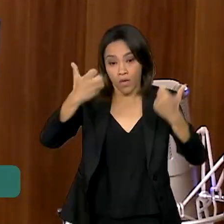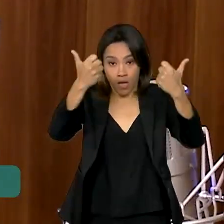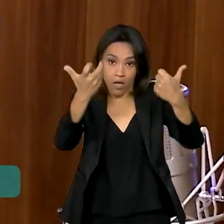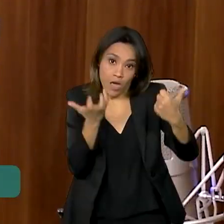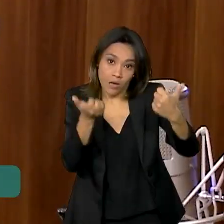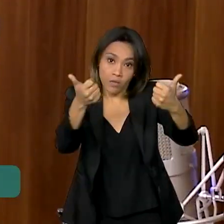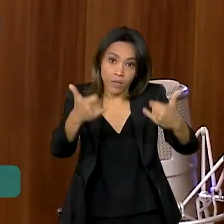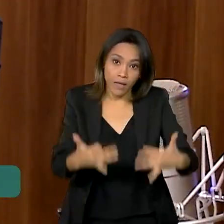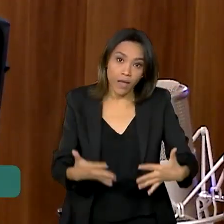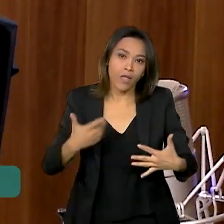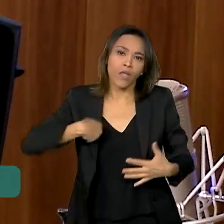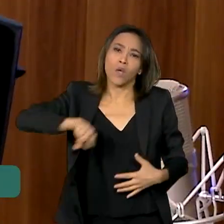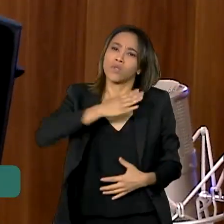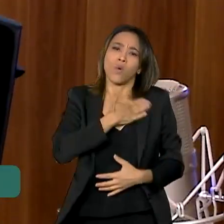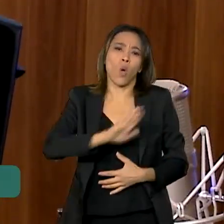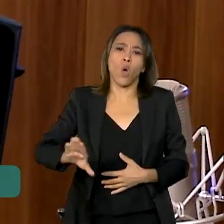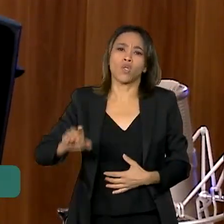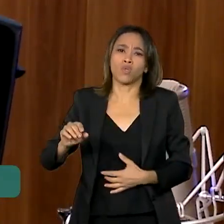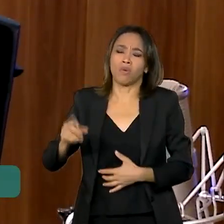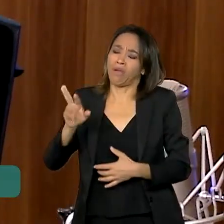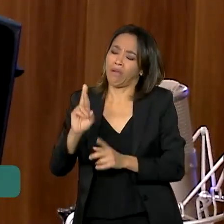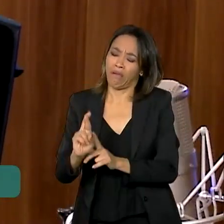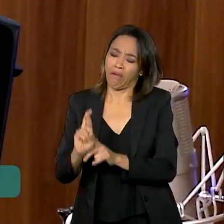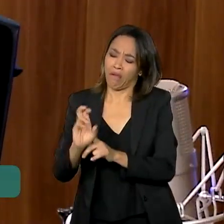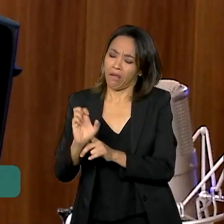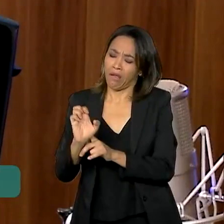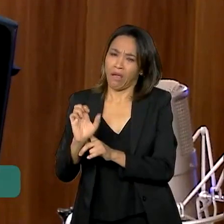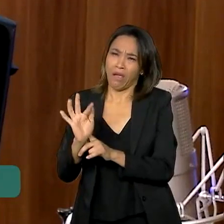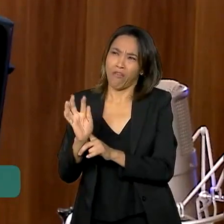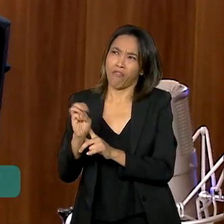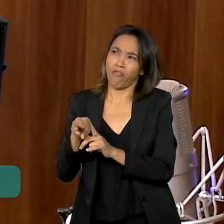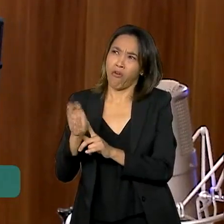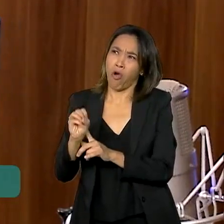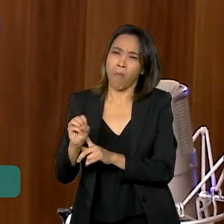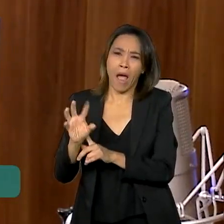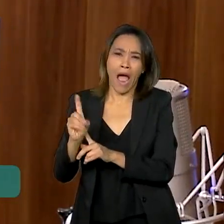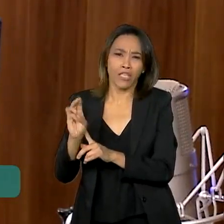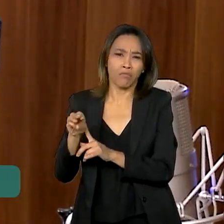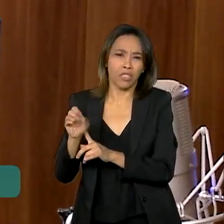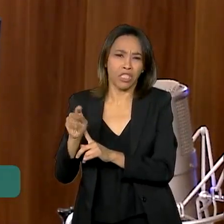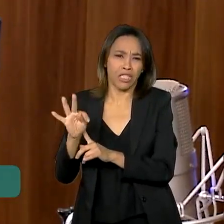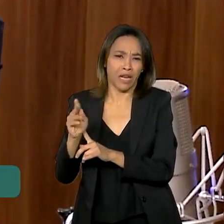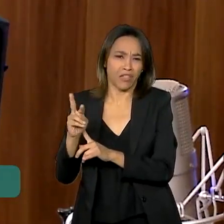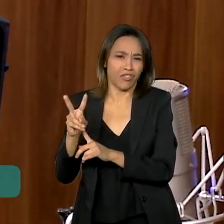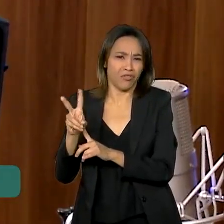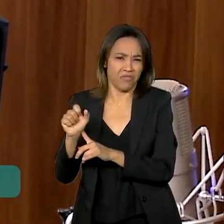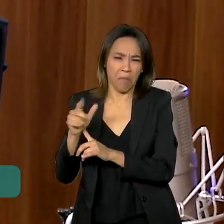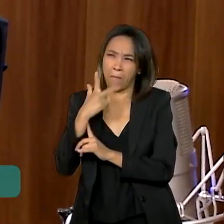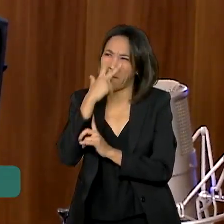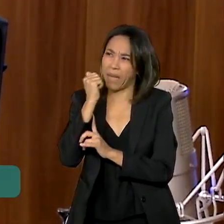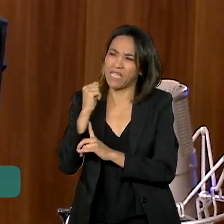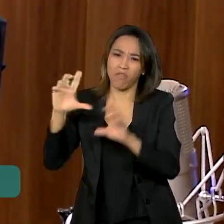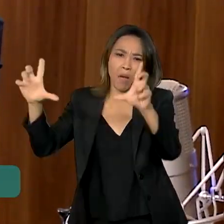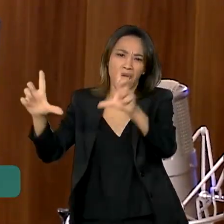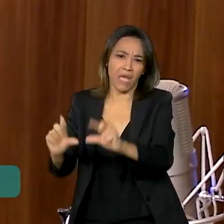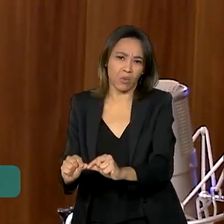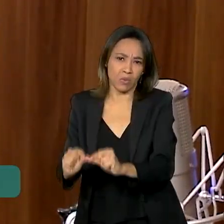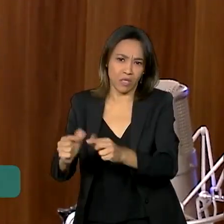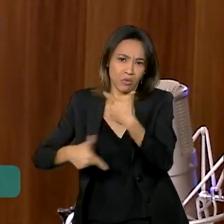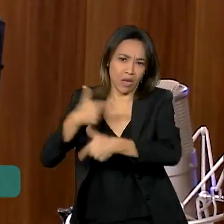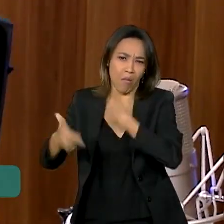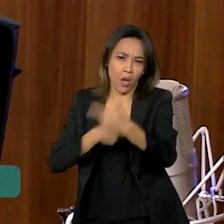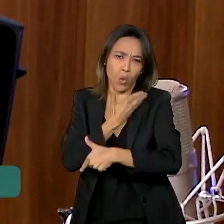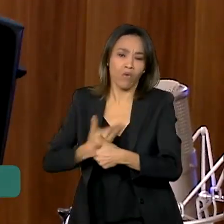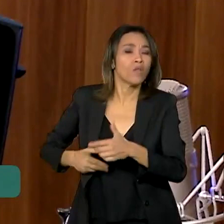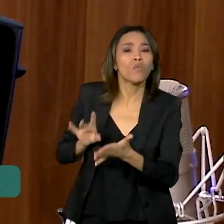que, apesar, a gente não gosta desse termo porque ele é carregado pela essa visão de que teria que reduzir o Estado, né? E na nossa visão, isso não é tão verdadeiro,